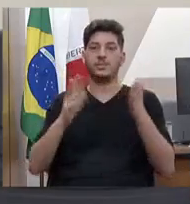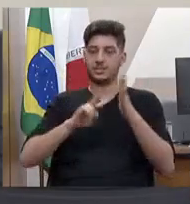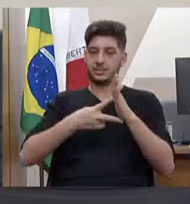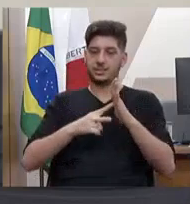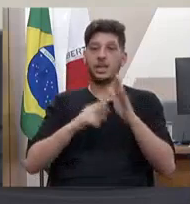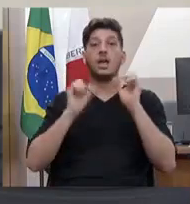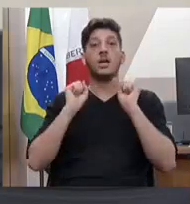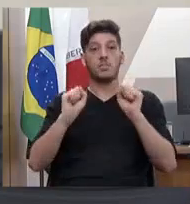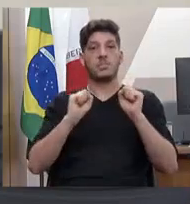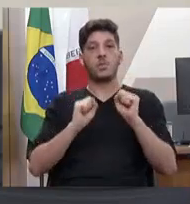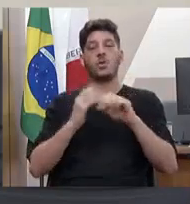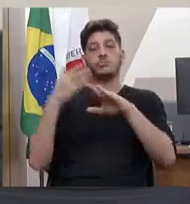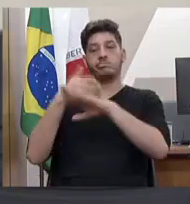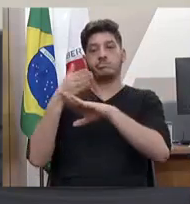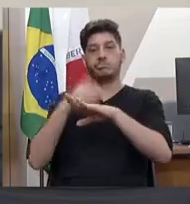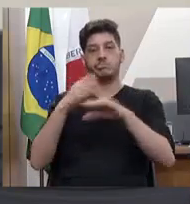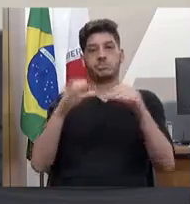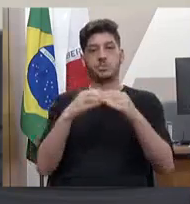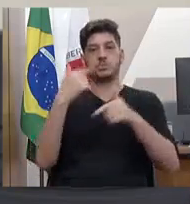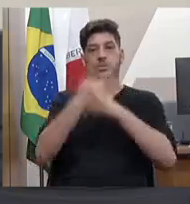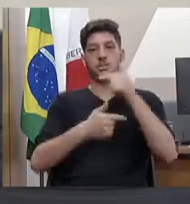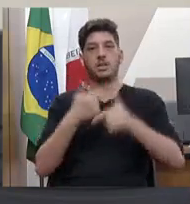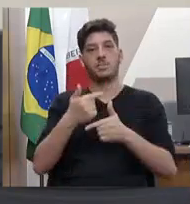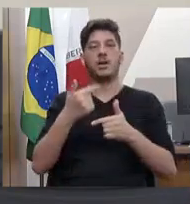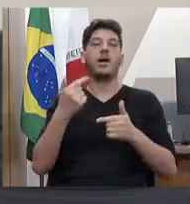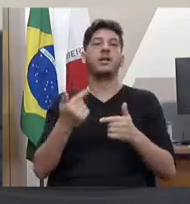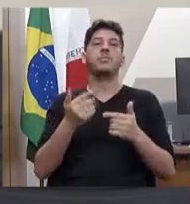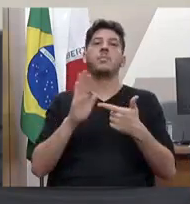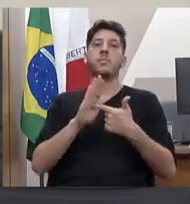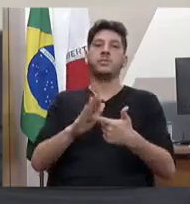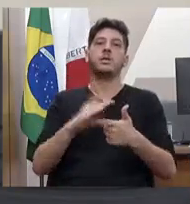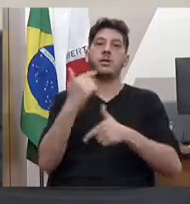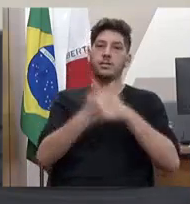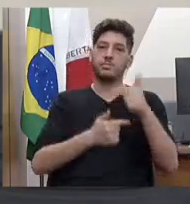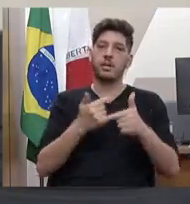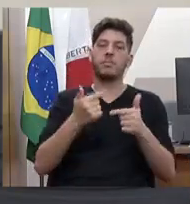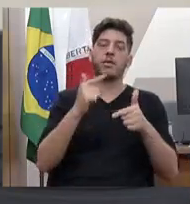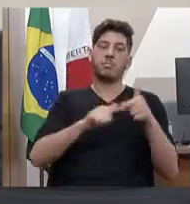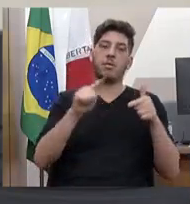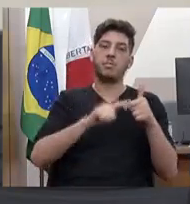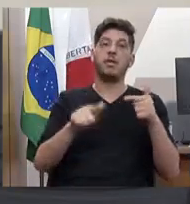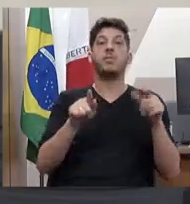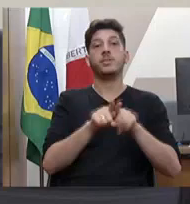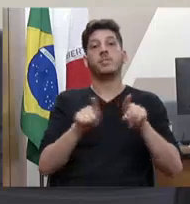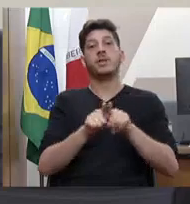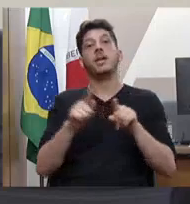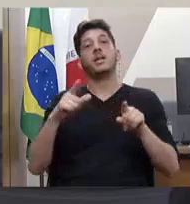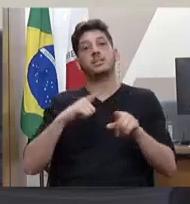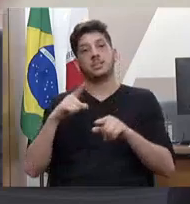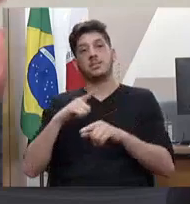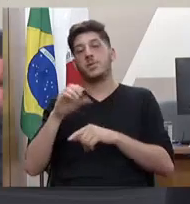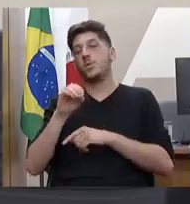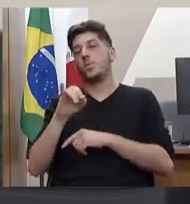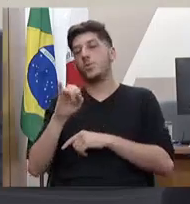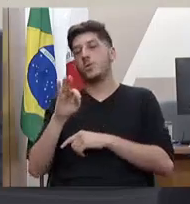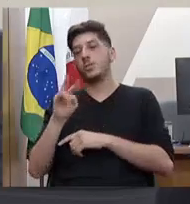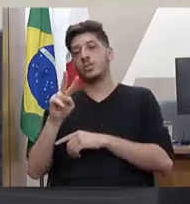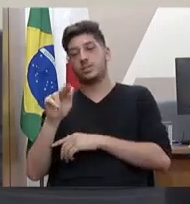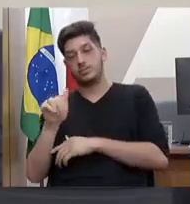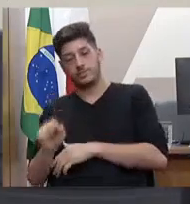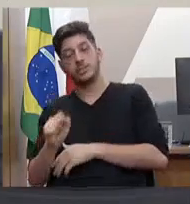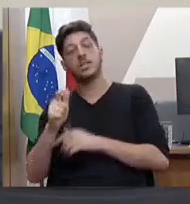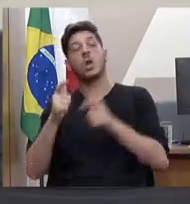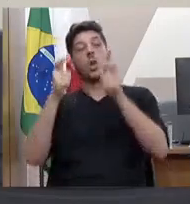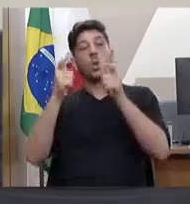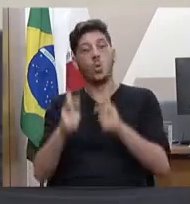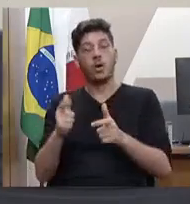podem usar a comissão de trabalho para trazer né os seus problemas nós temos a situação das oitivas né que é um espaço que a gente destino Depois